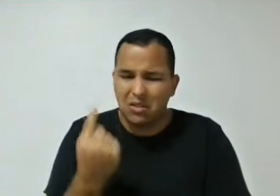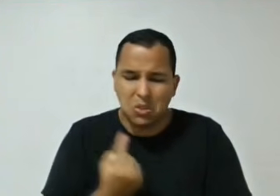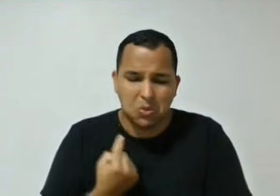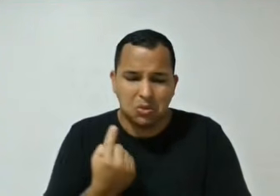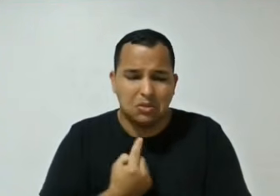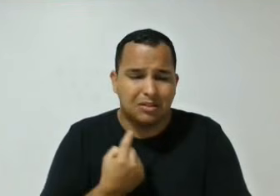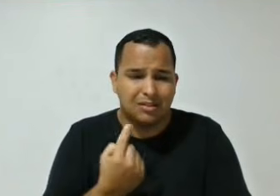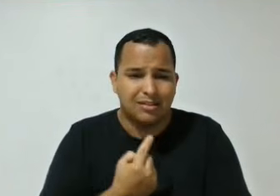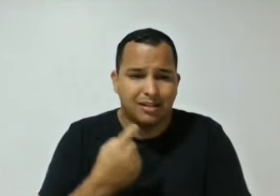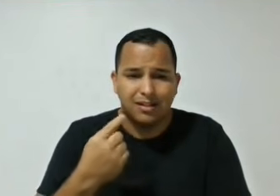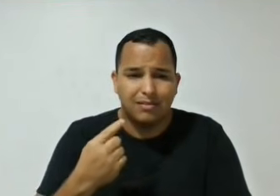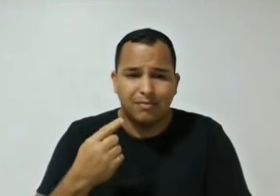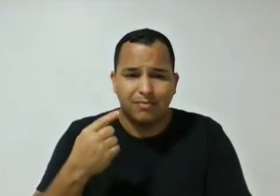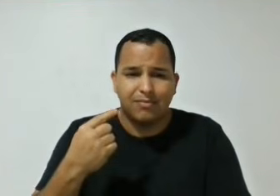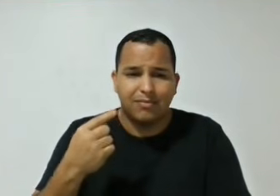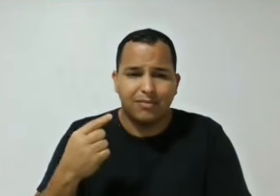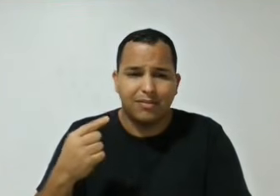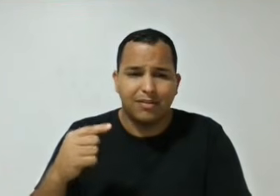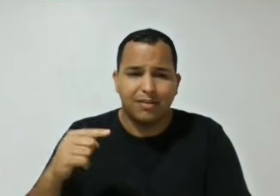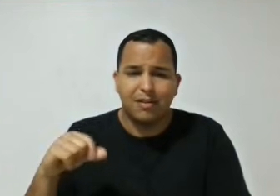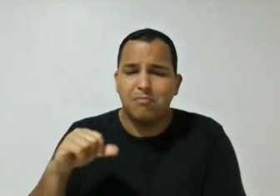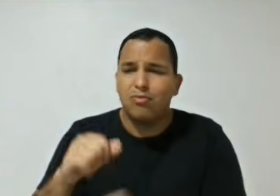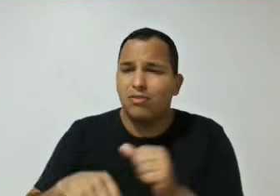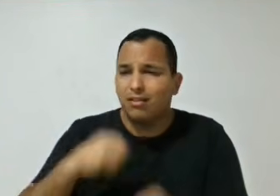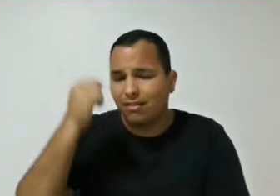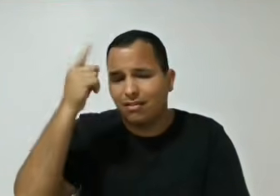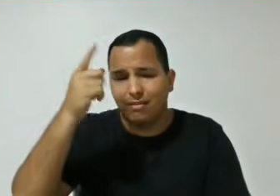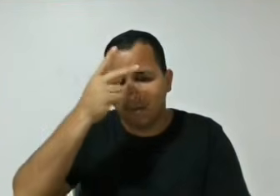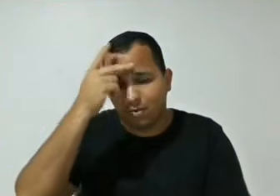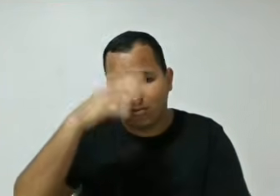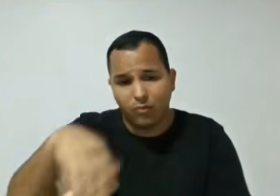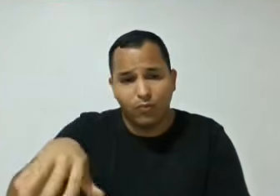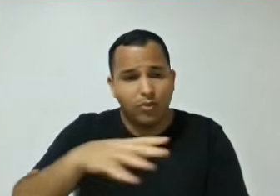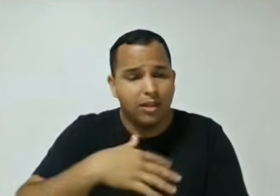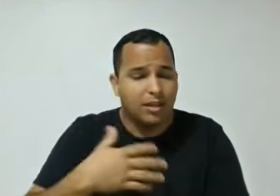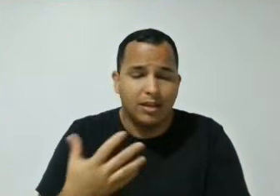de comunidade que a gente tem. Afeta demais. As pessoas não estão pensando